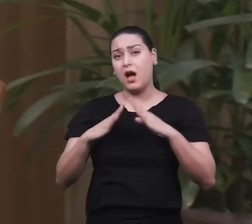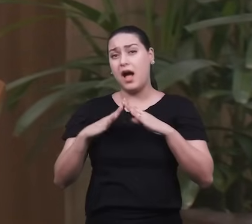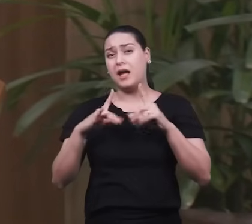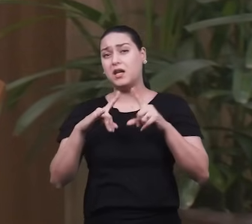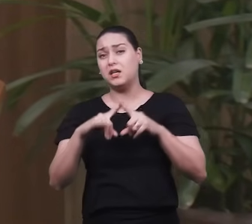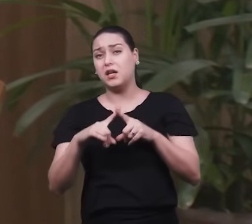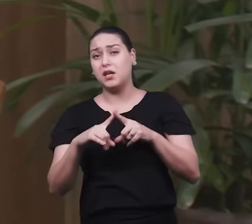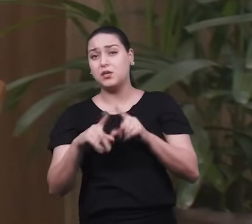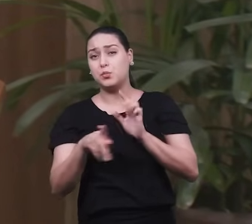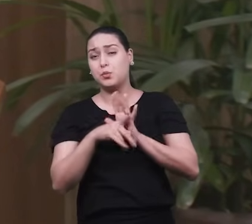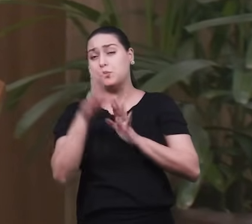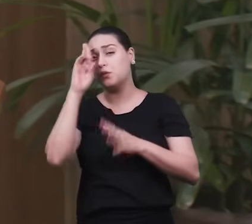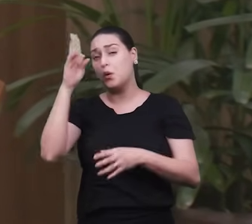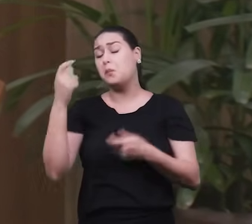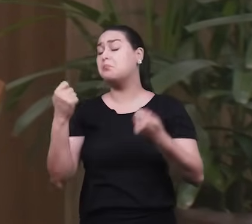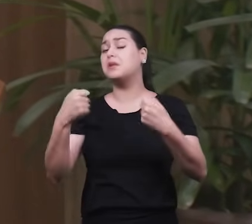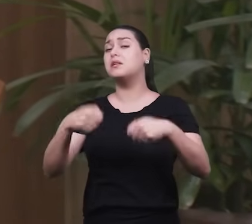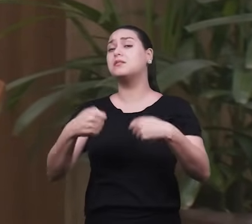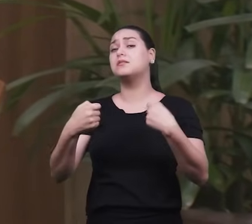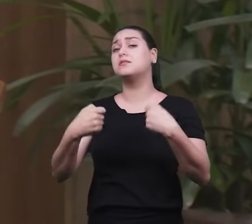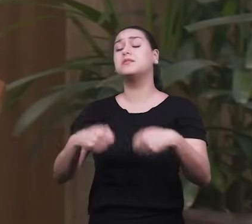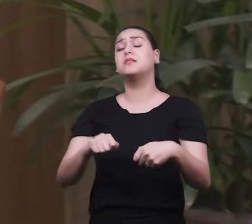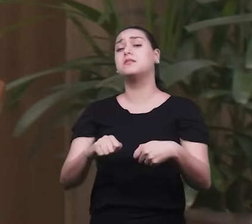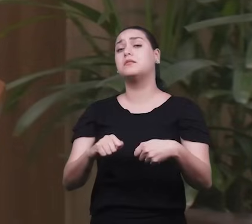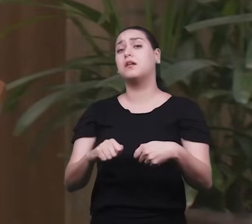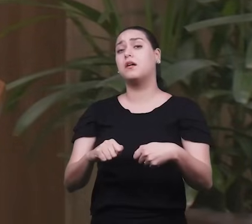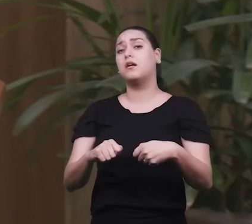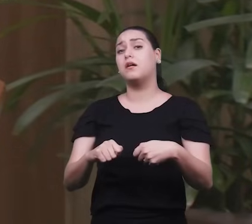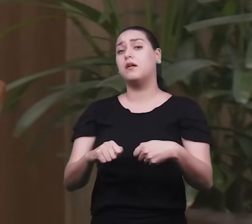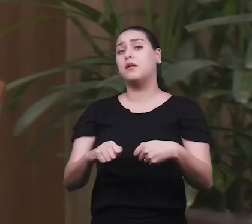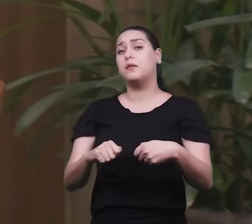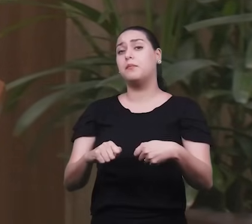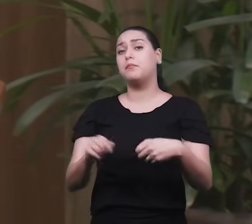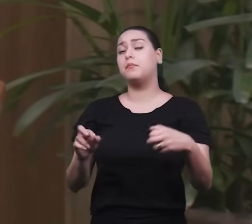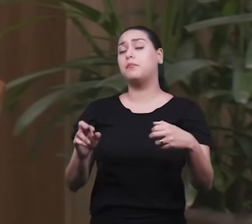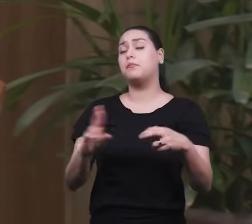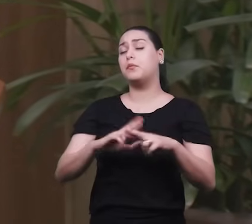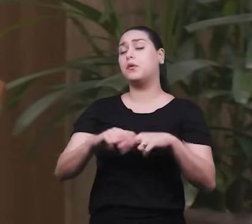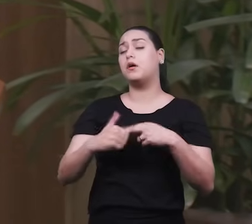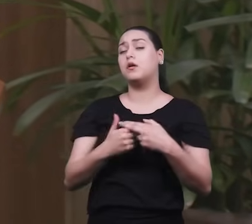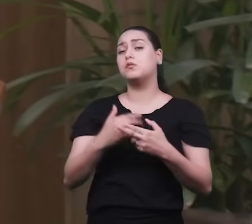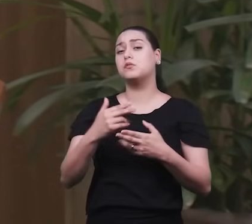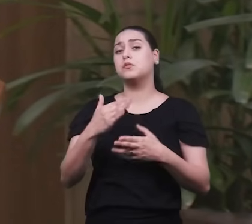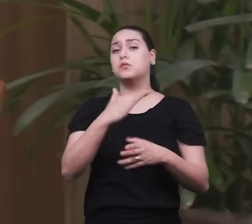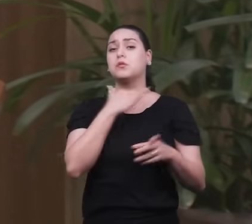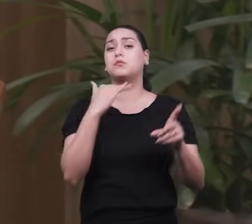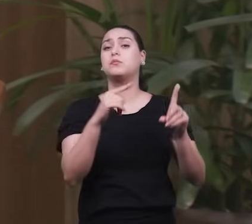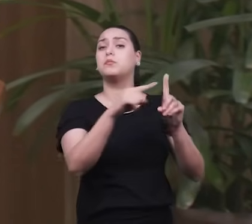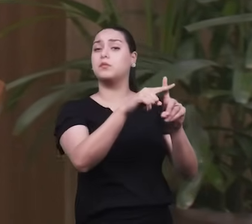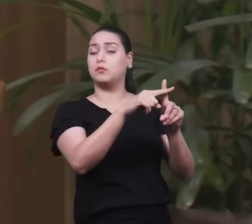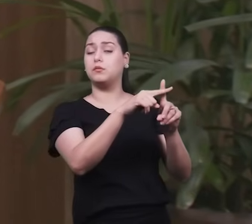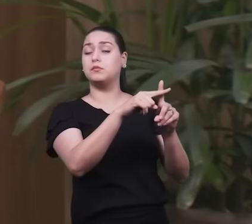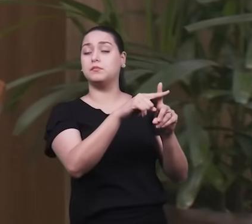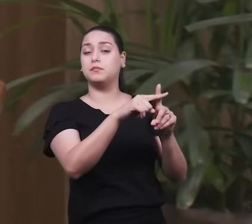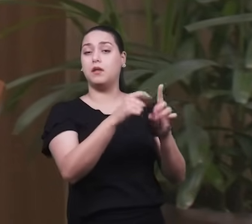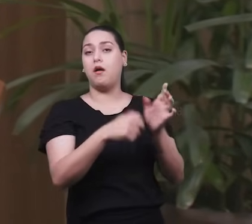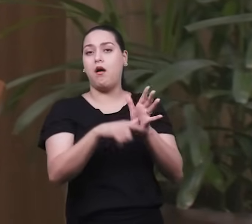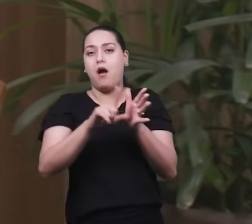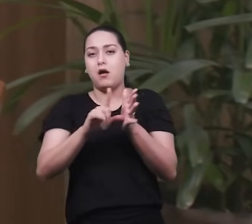que a igreja do Senhor precisa fazer em relação a esse sacrifício? E antes de